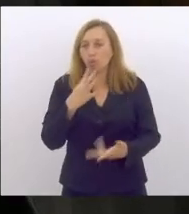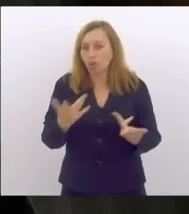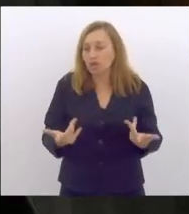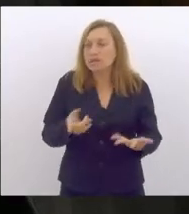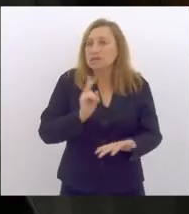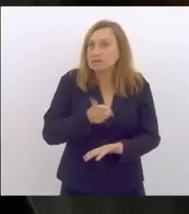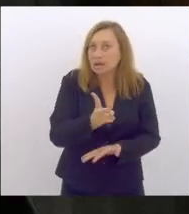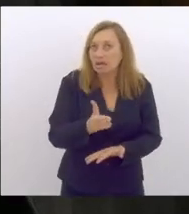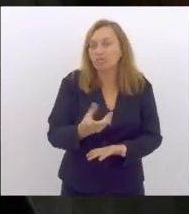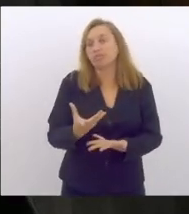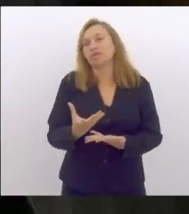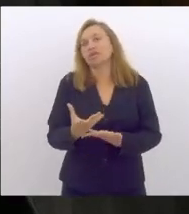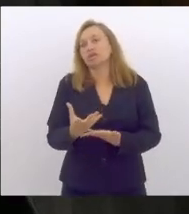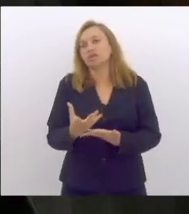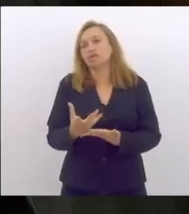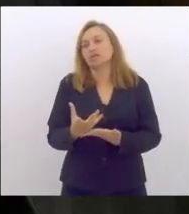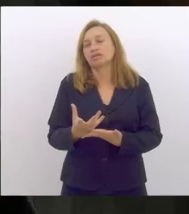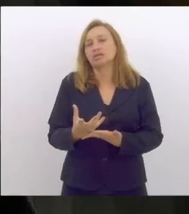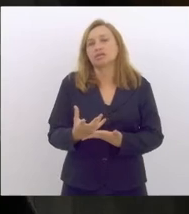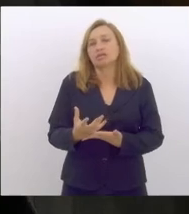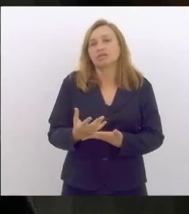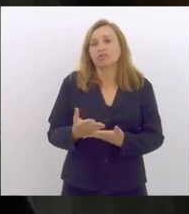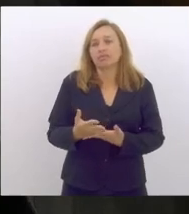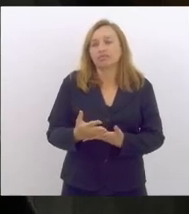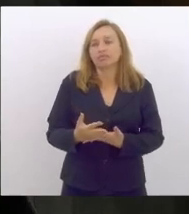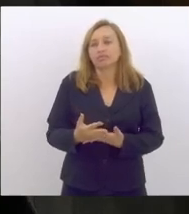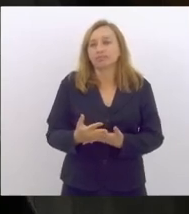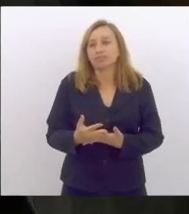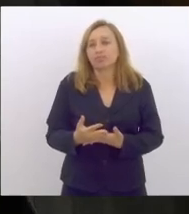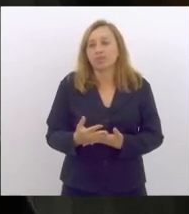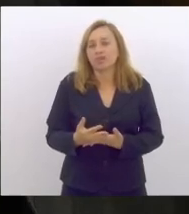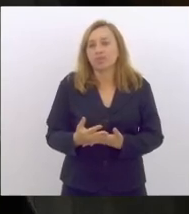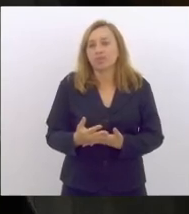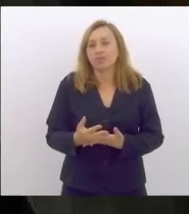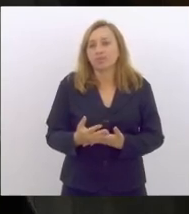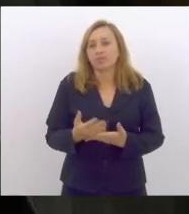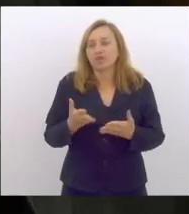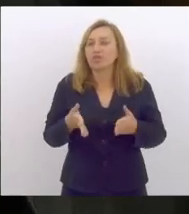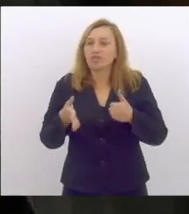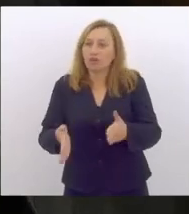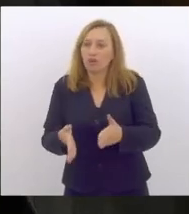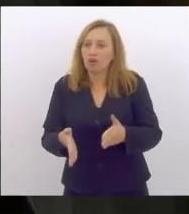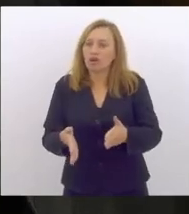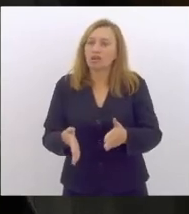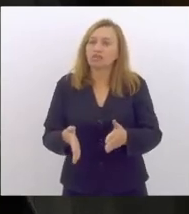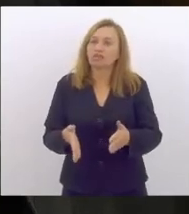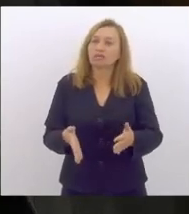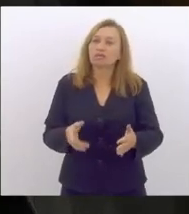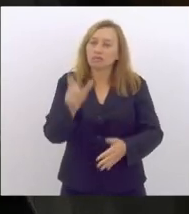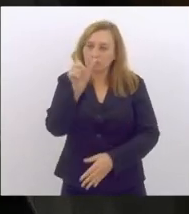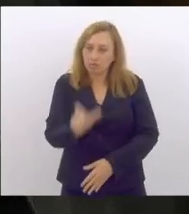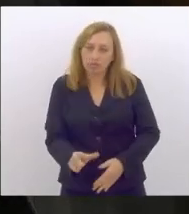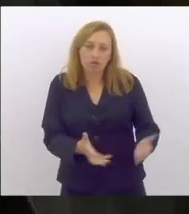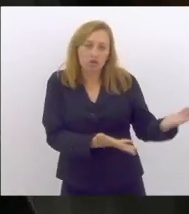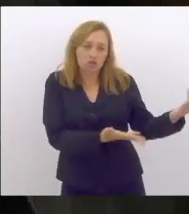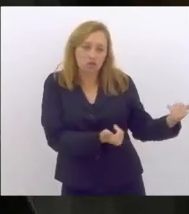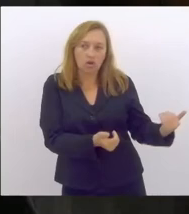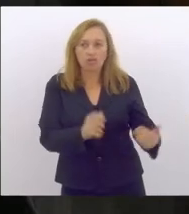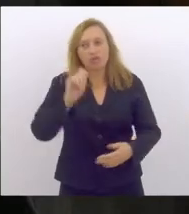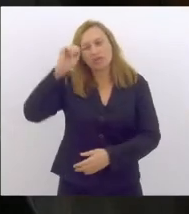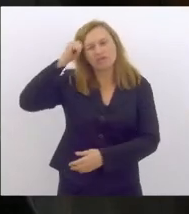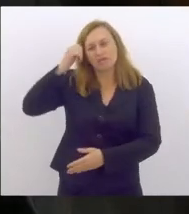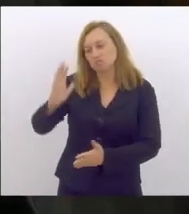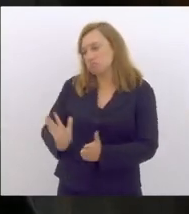sempre se abate se abatem sobre esse perfil jovem negro pobre